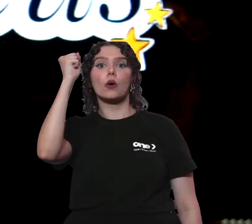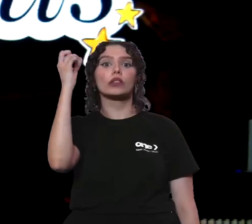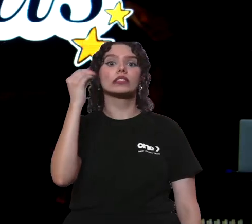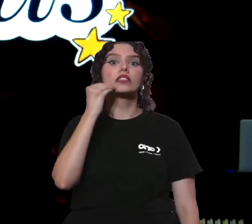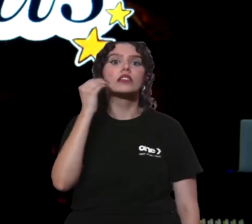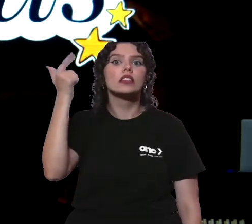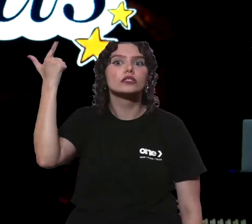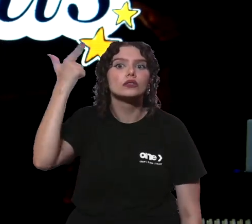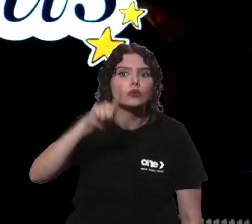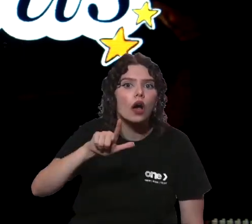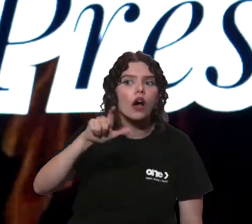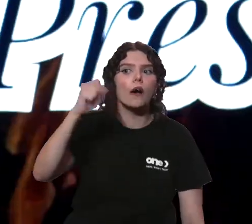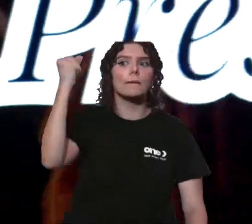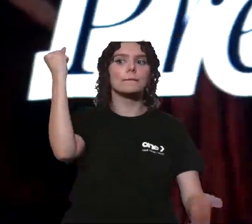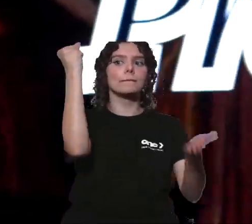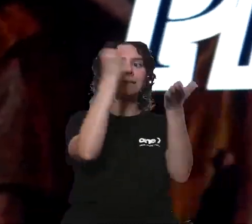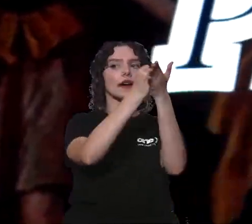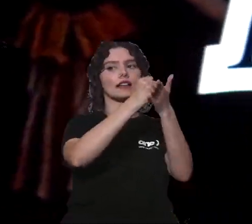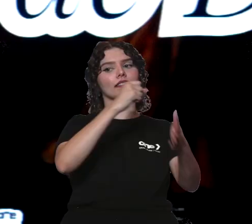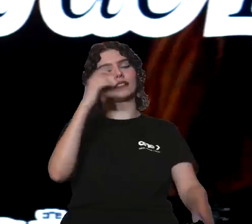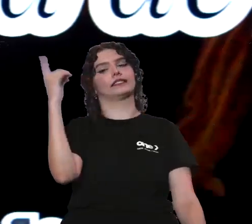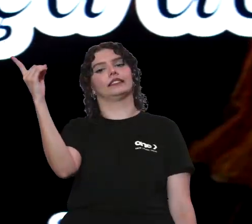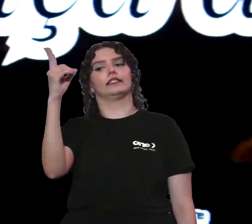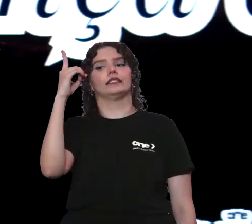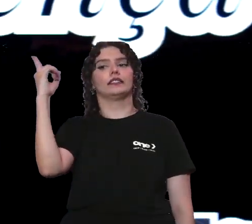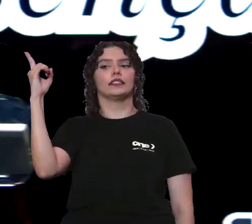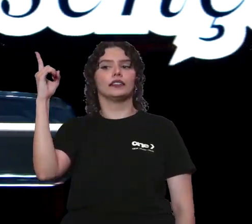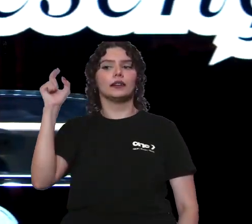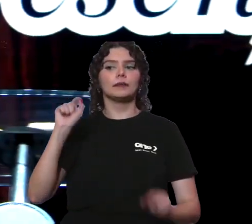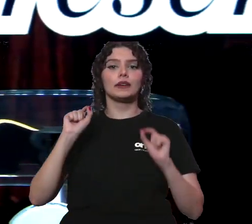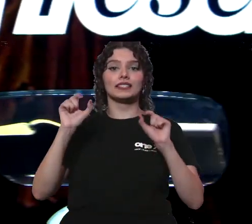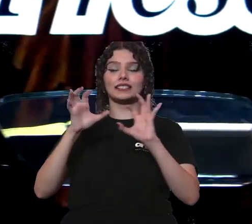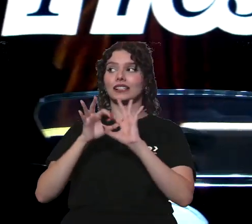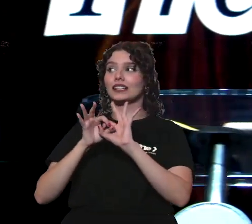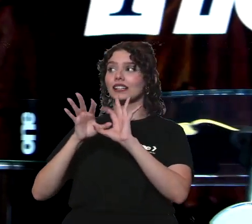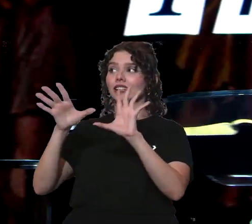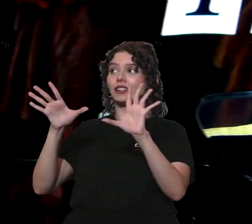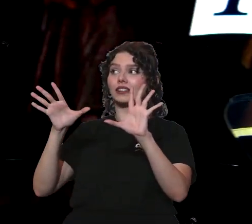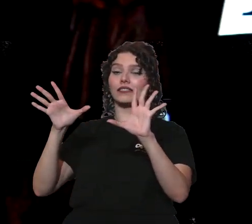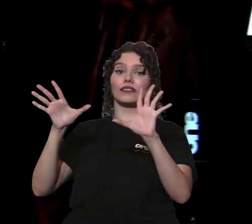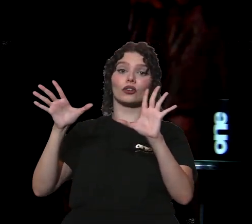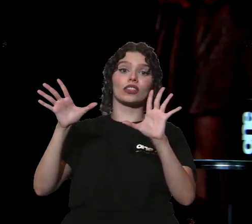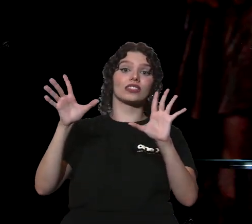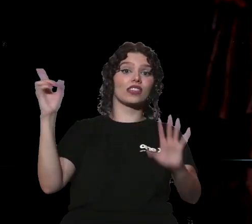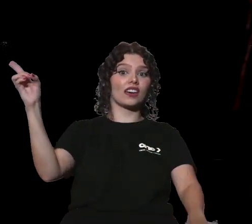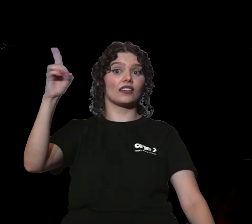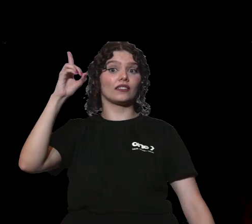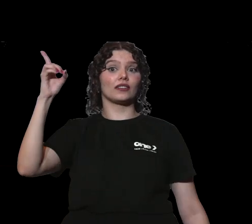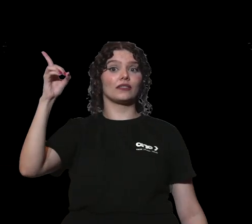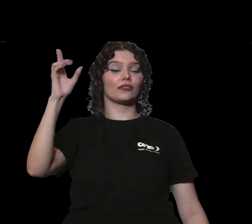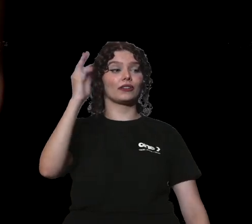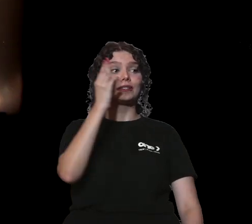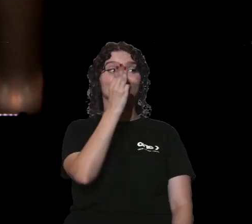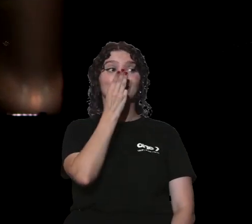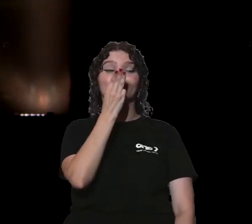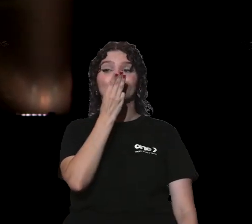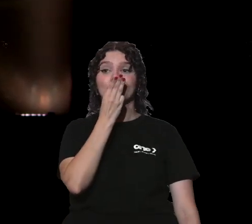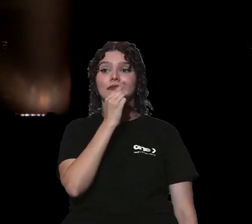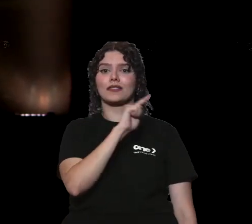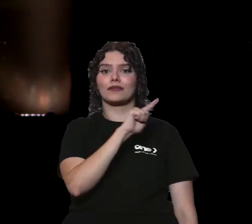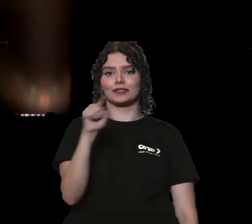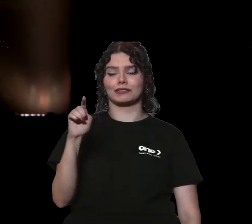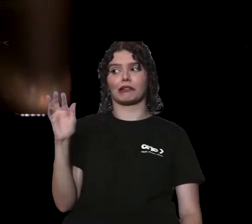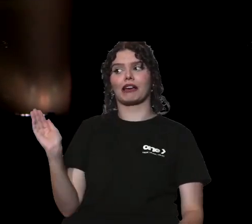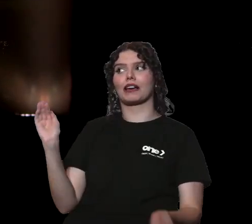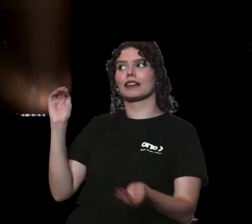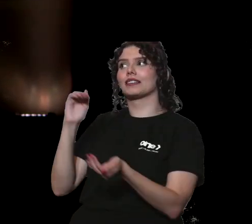matar Davi. Só que dessa vez, quem livrou Davi foi Mical. Você imagina só, você está